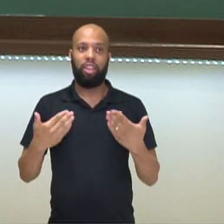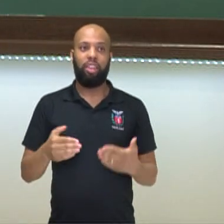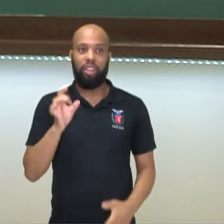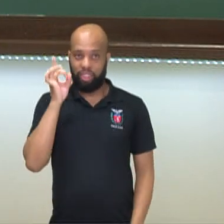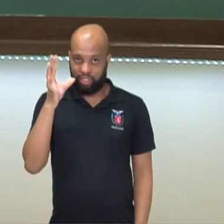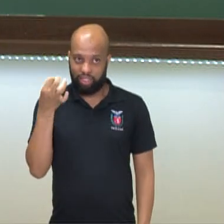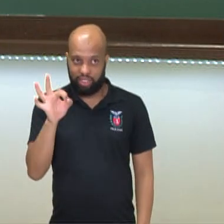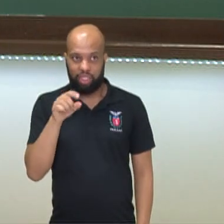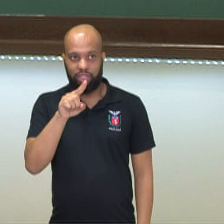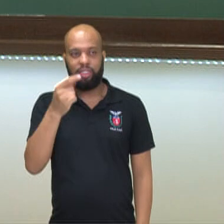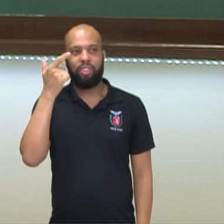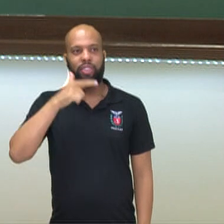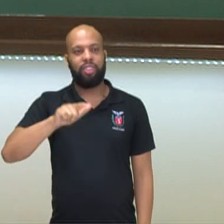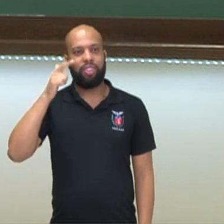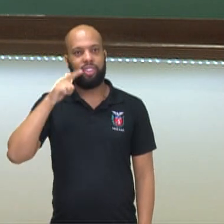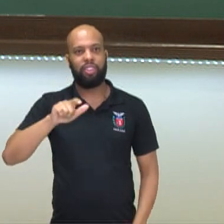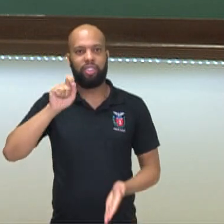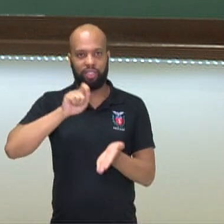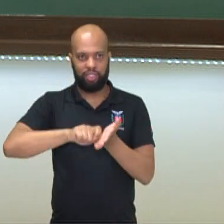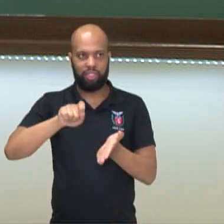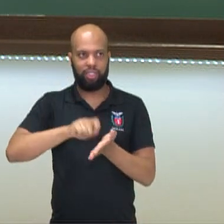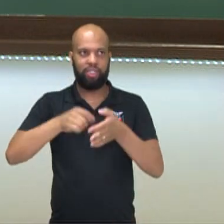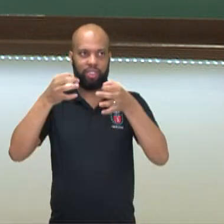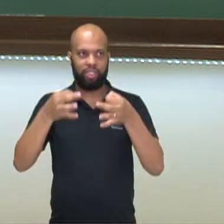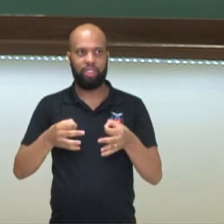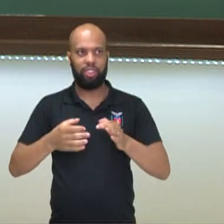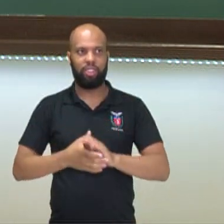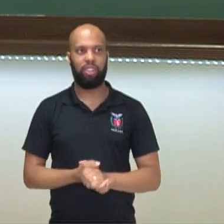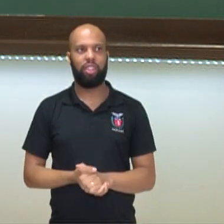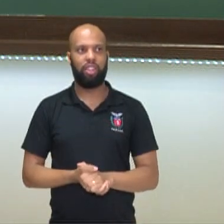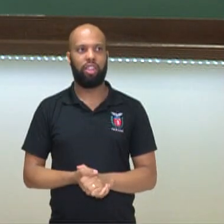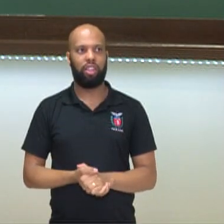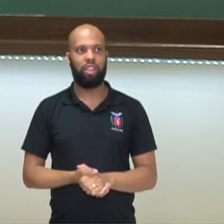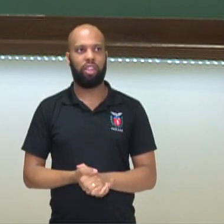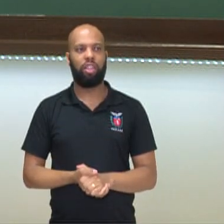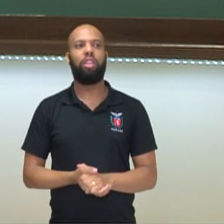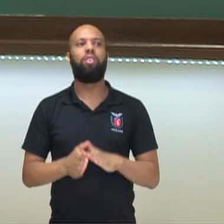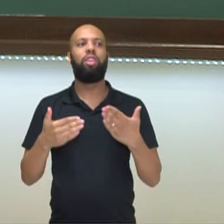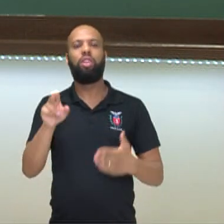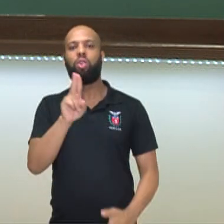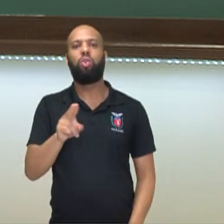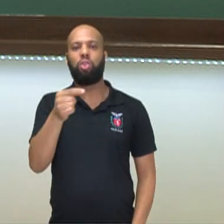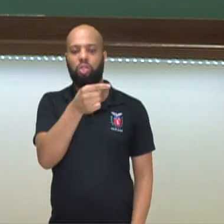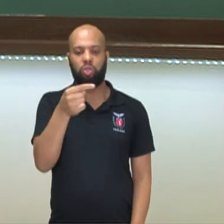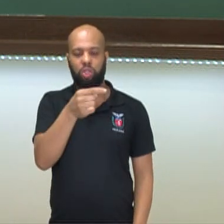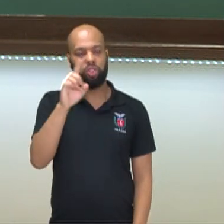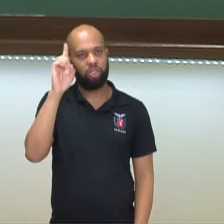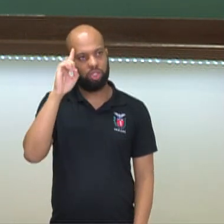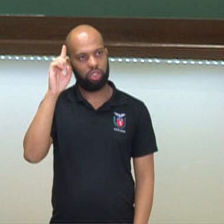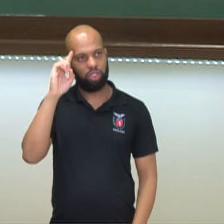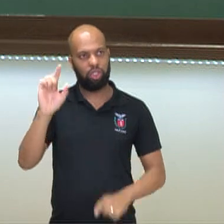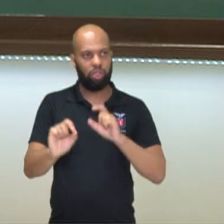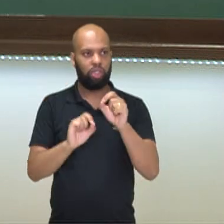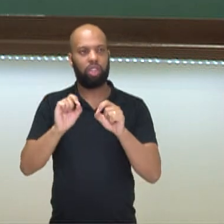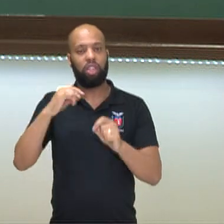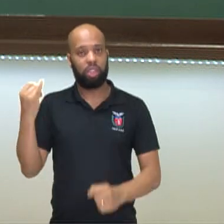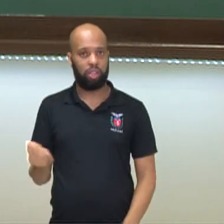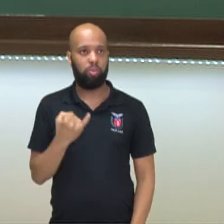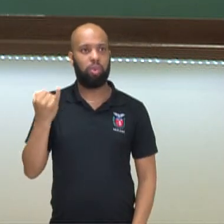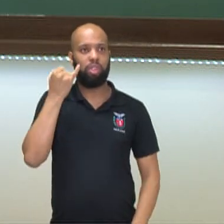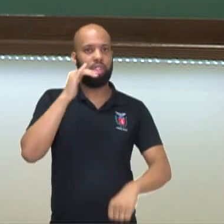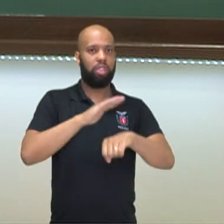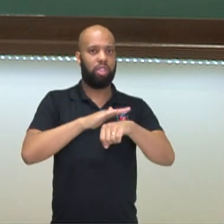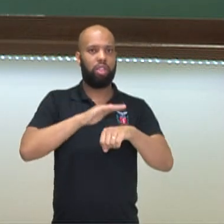Tranquilo, né? Vocês detonaram. O uso do hífen no dia a dia é importante na